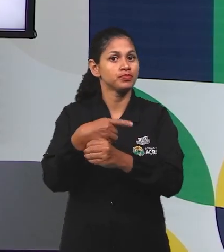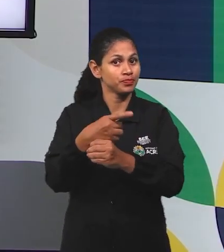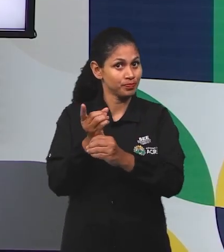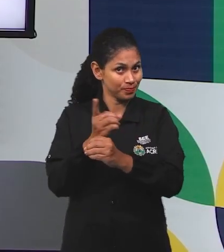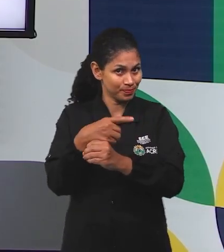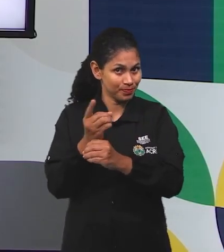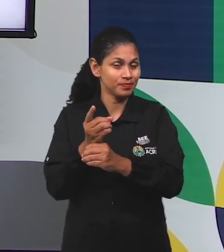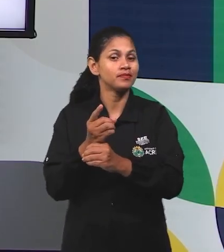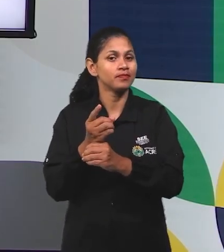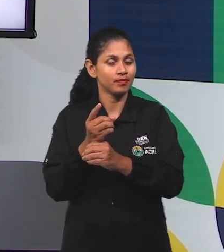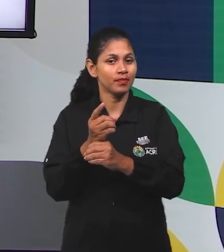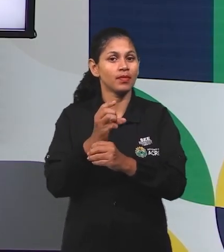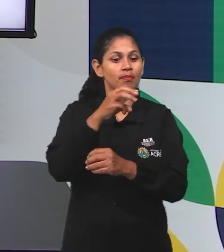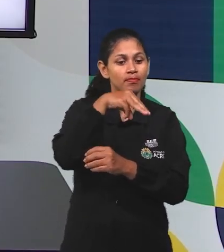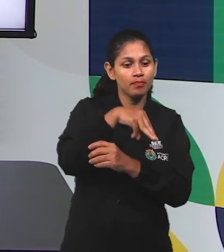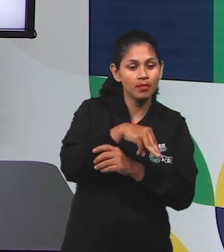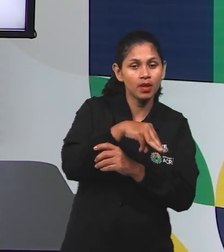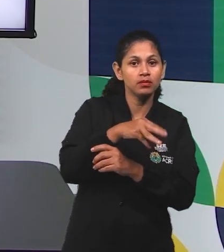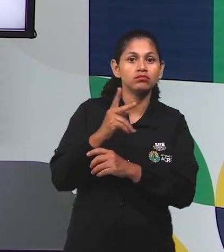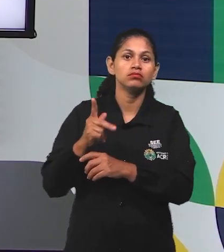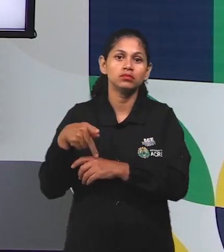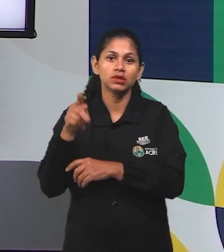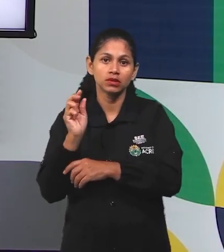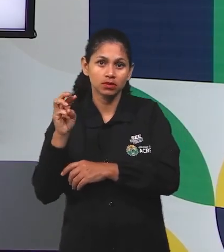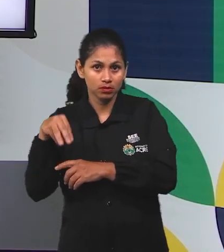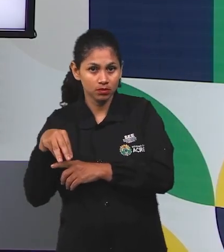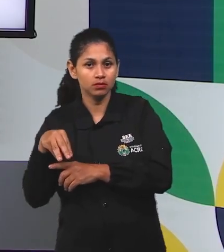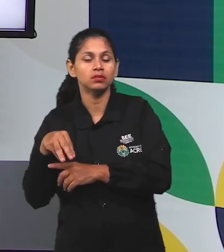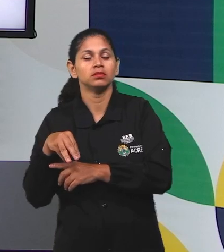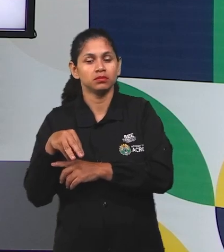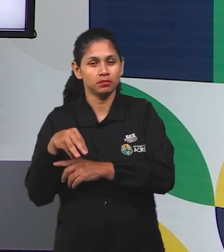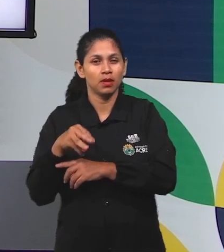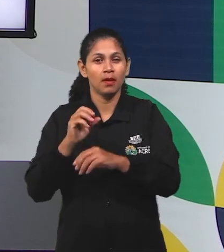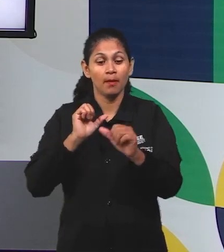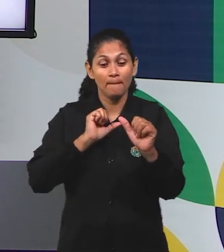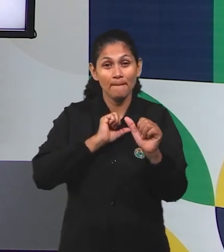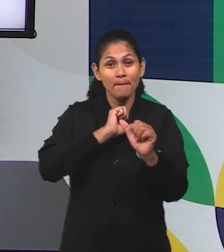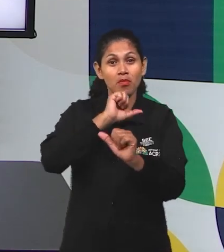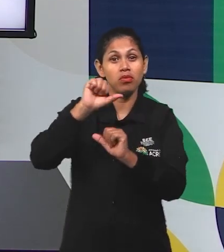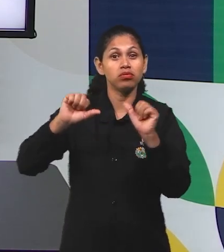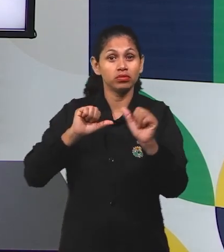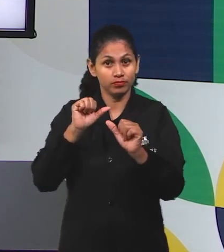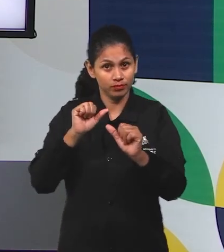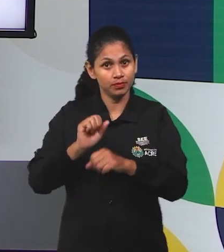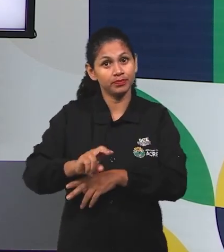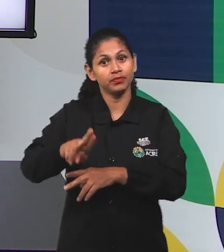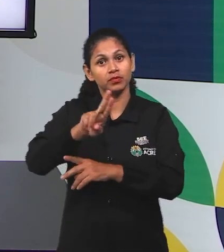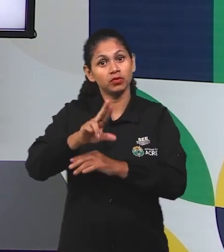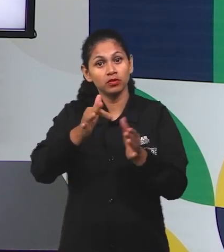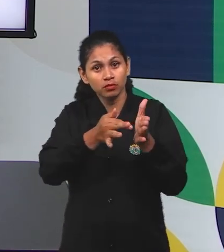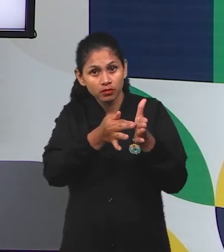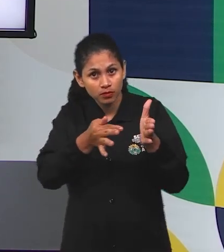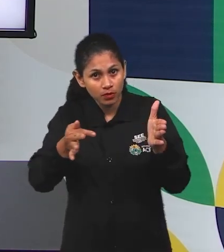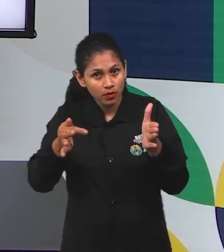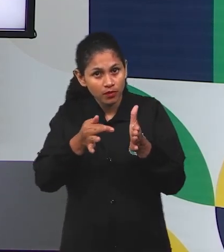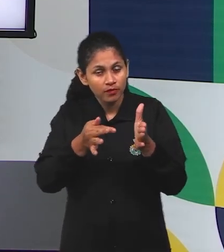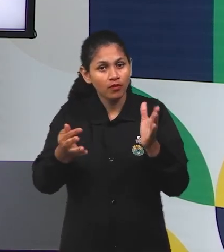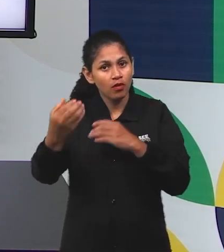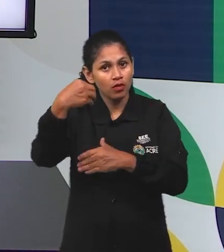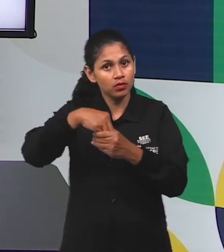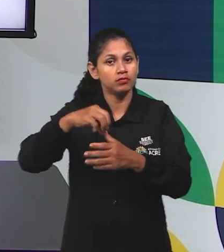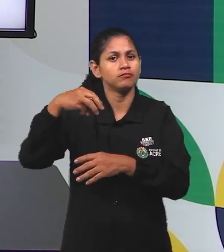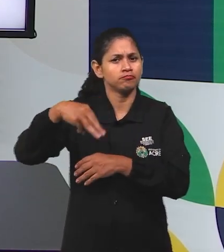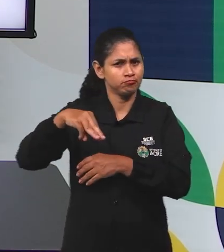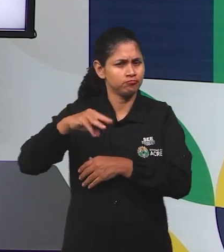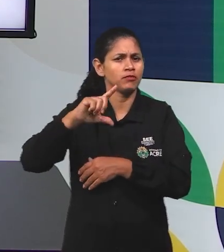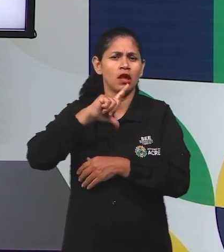metros por segundo e quilômetros por hora. Para fazer essa transformação, foi usada uma fórmula matemática. Na verdade, tem